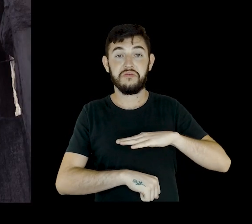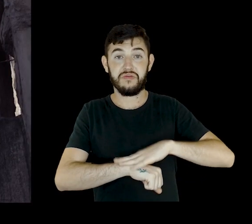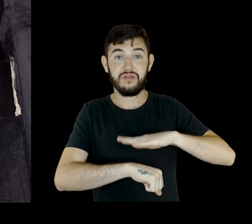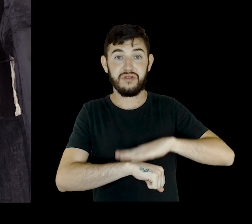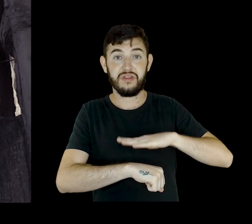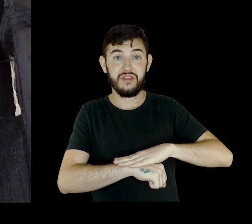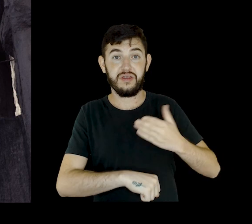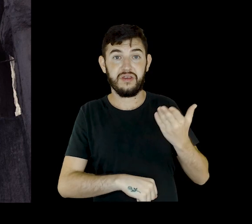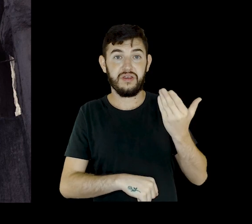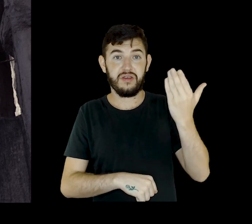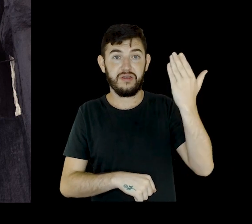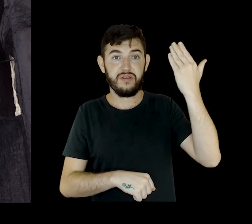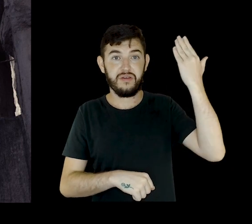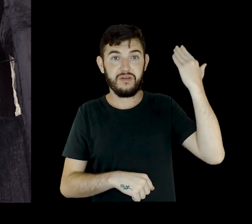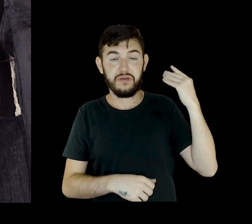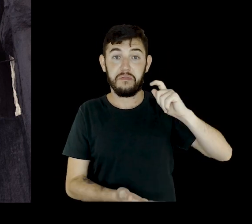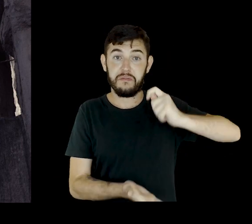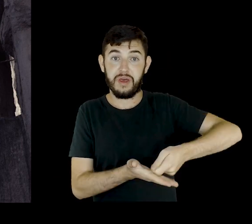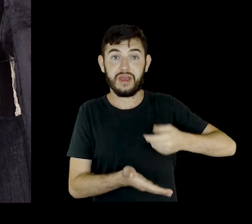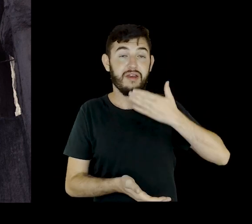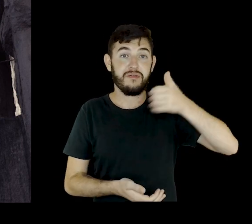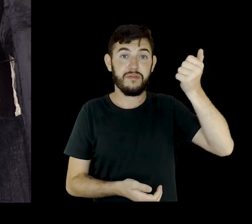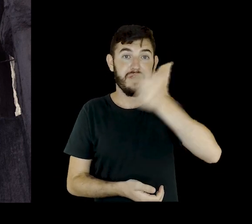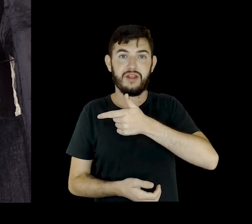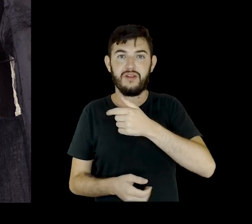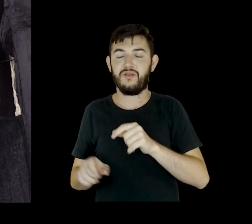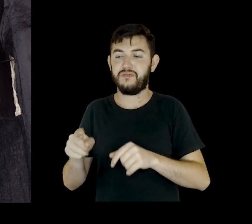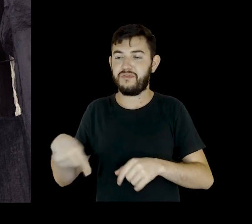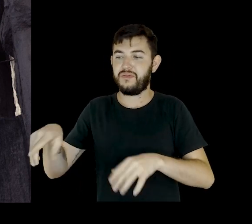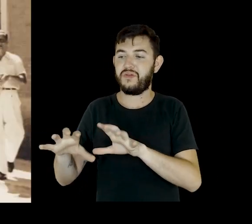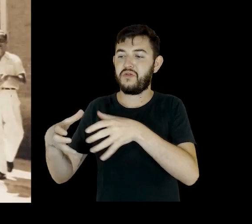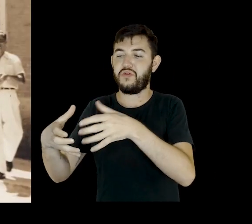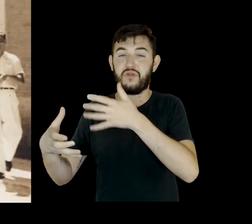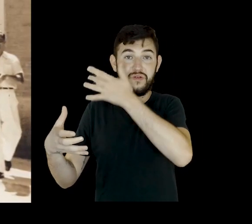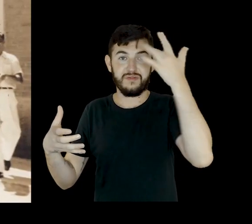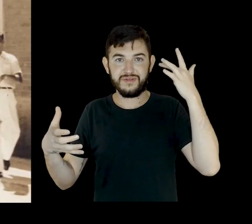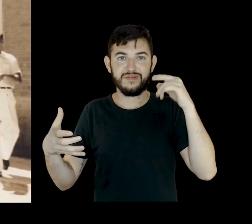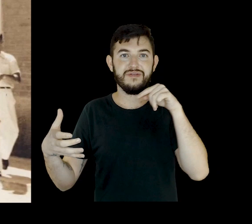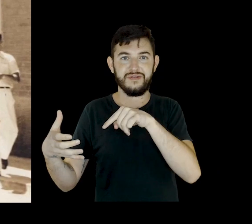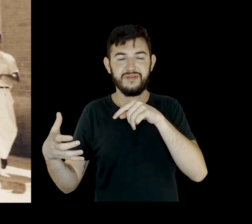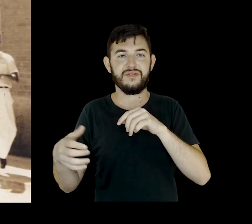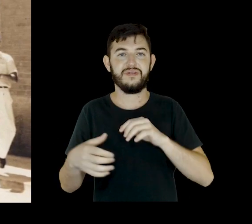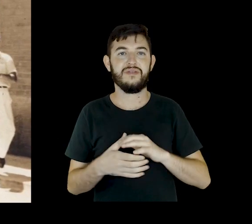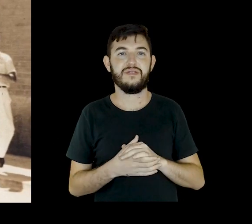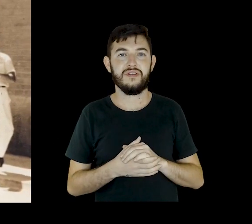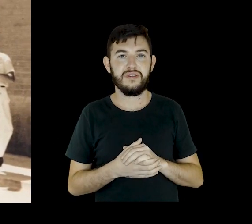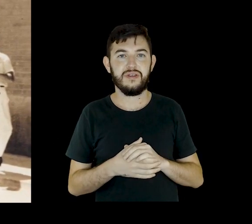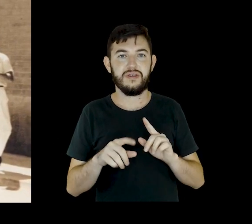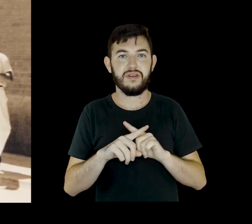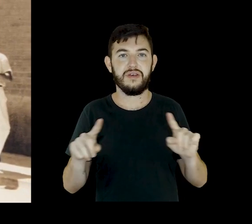canadenses, eles falavam mais bem dos canadenses que do Abdala. Eles já falavam mal do Abdala, já com antes. Porque o Abdala já